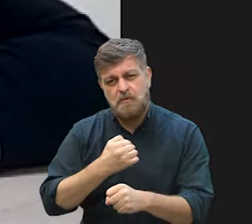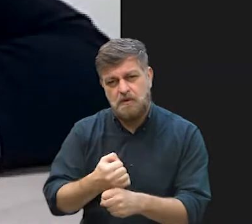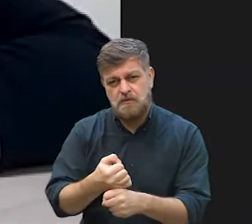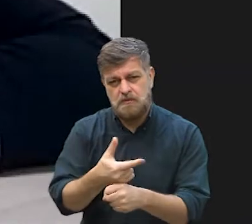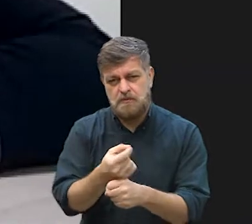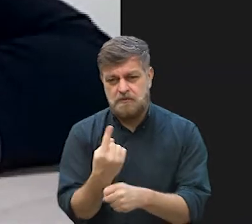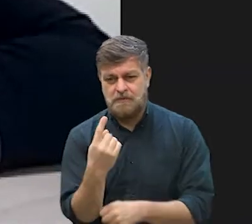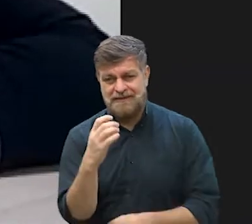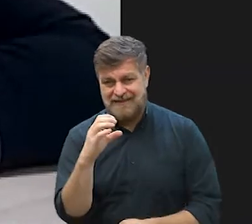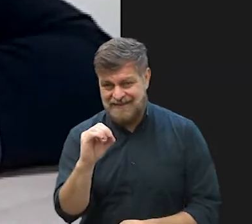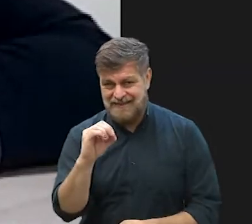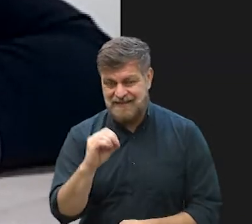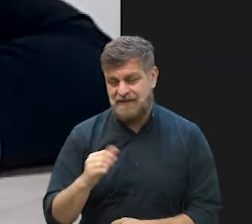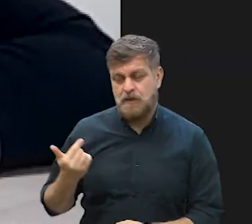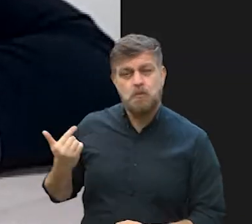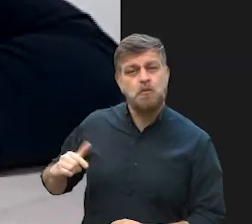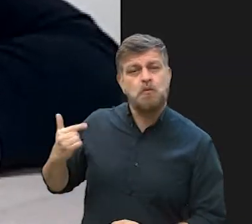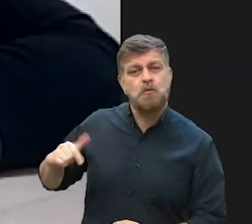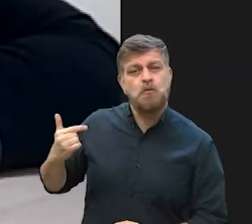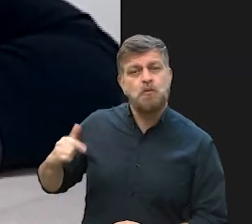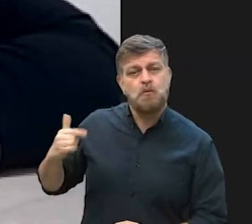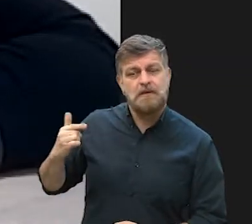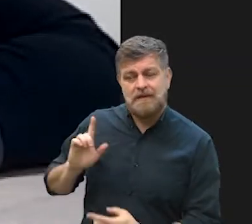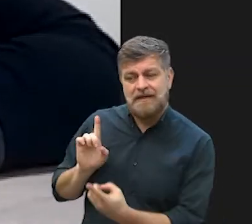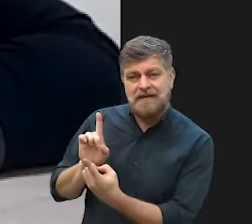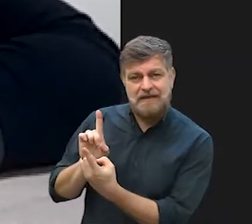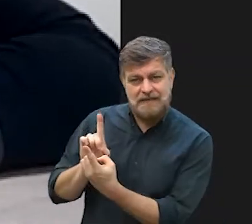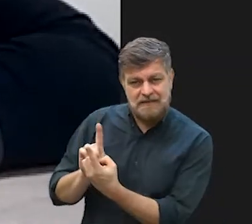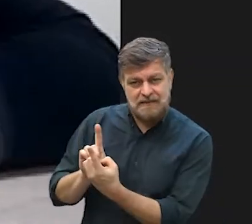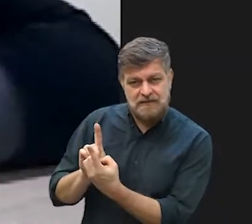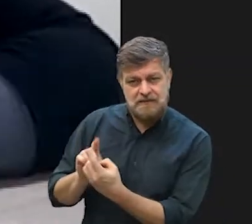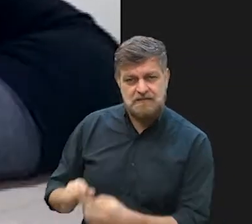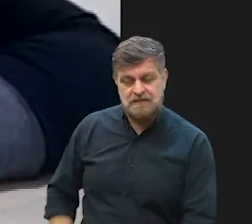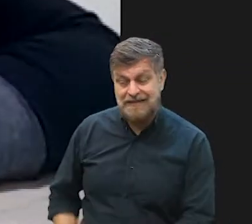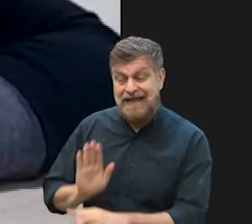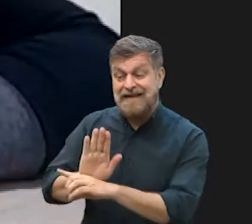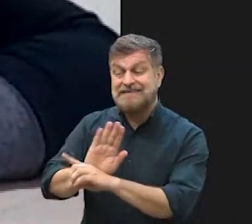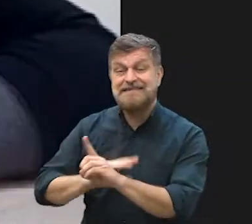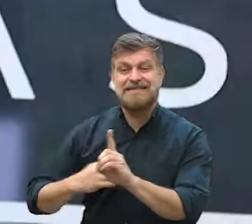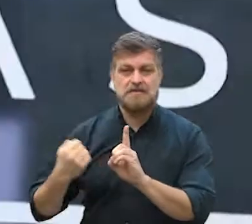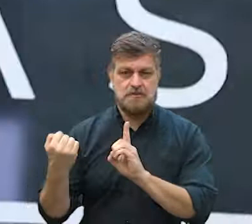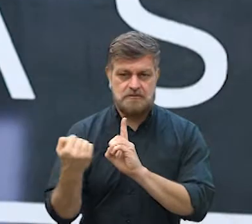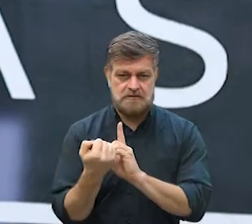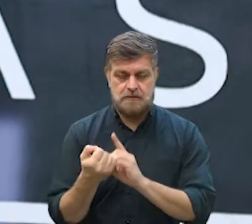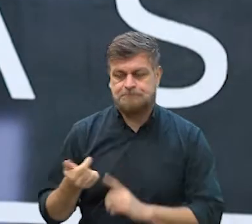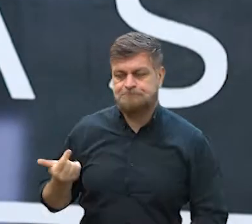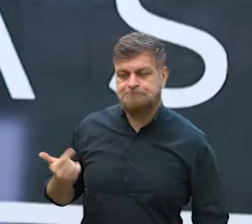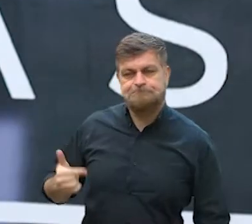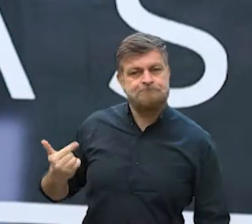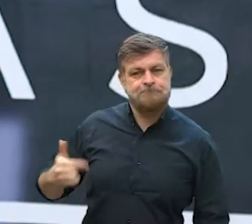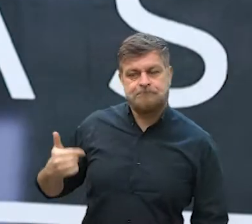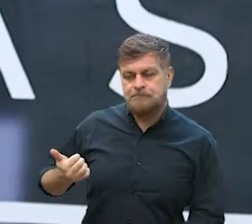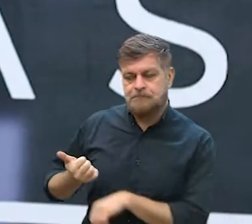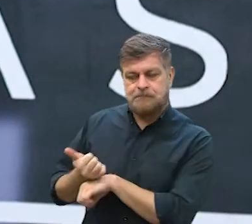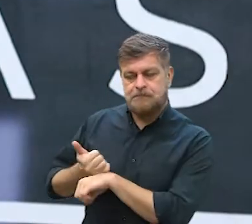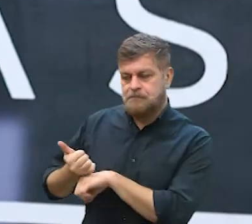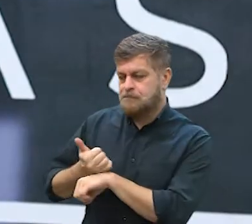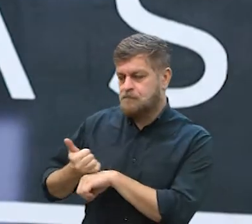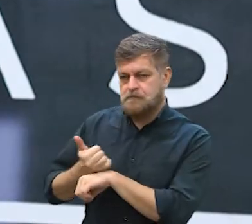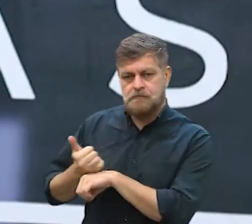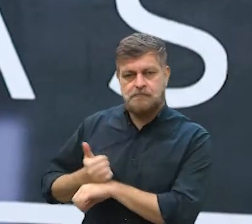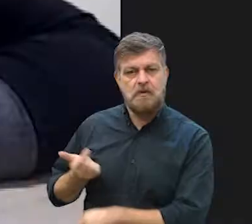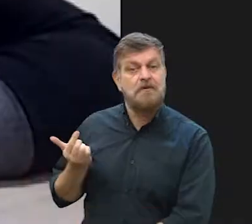não termos mais atendimento assistencial. Nós não temos uma assistente social aqui